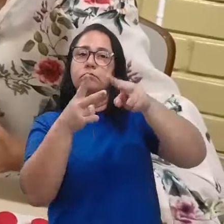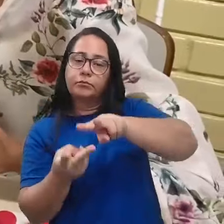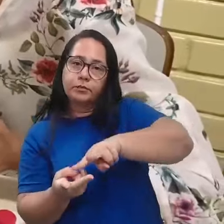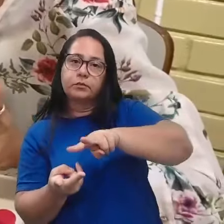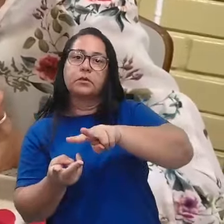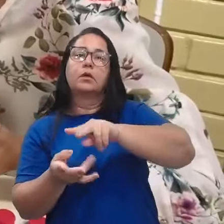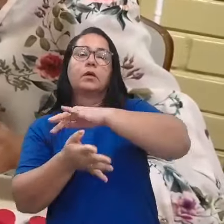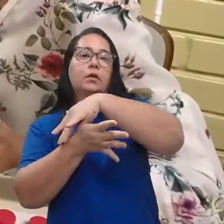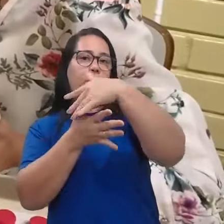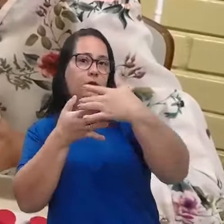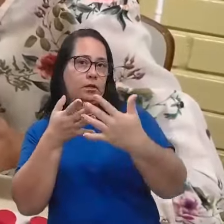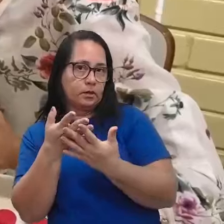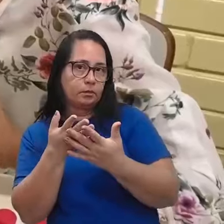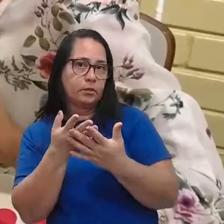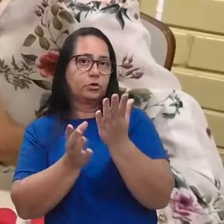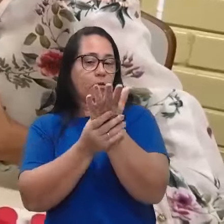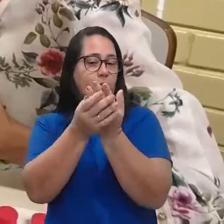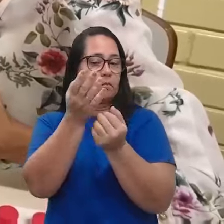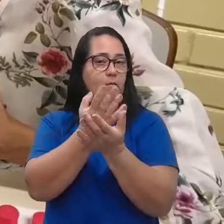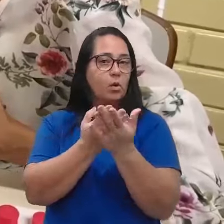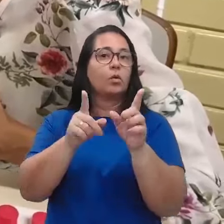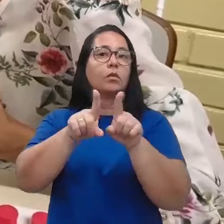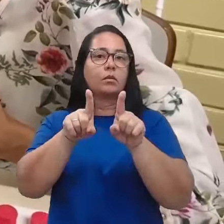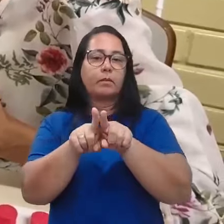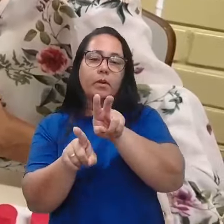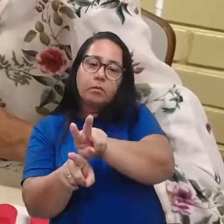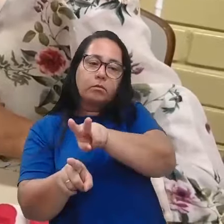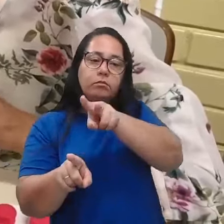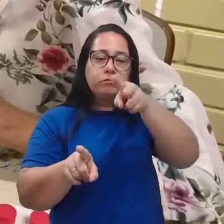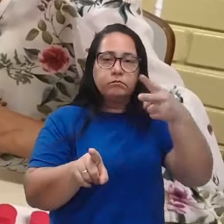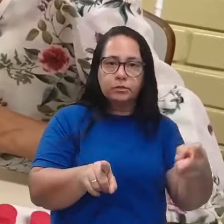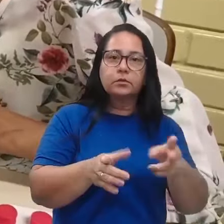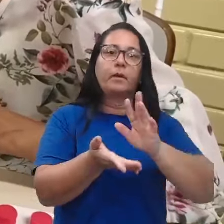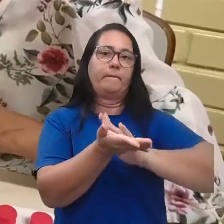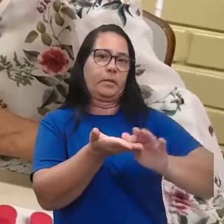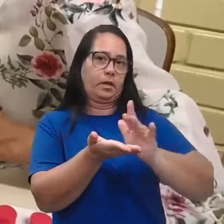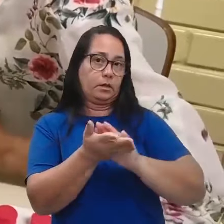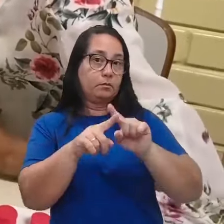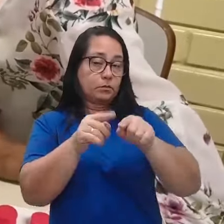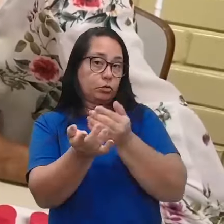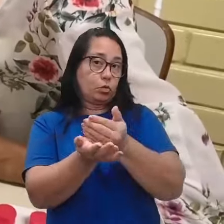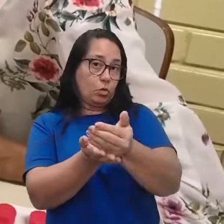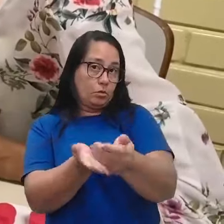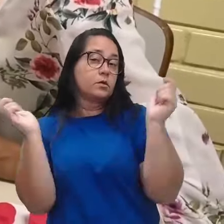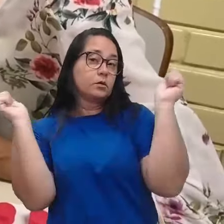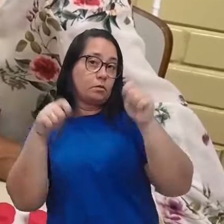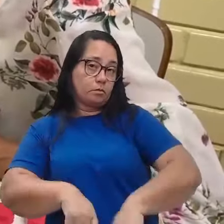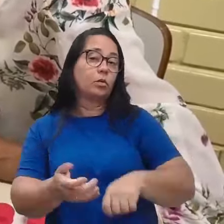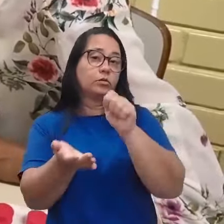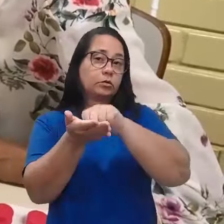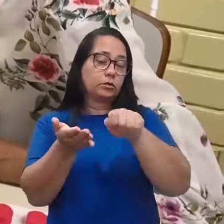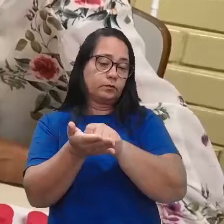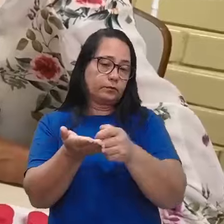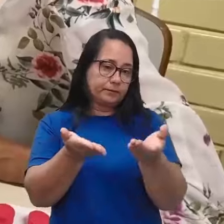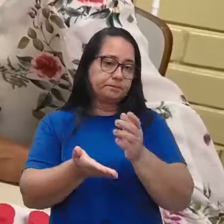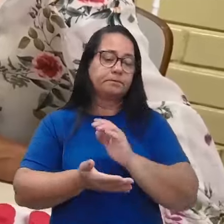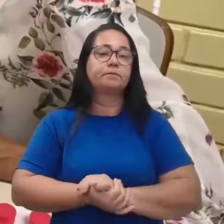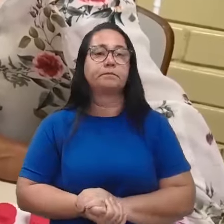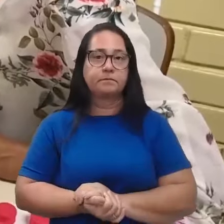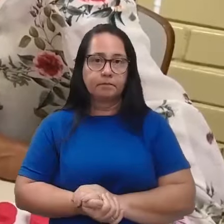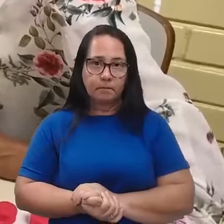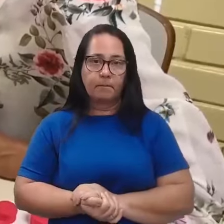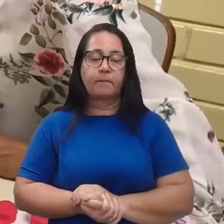libras, o alfabeto em libras e o braile, a letra em braile. Mas, inicialmente, a gente começa escrevendo dessa forma. Entendi. Porque